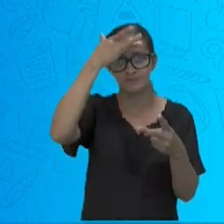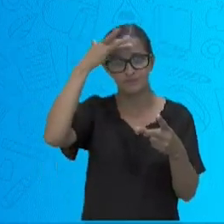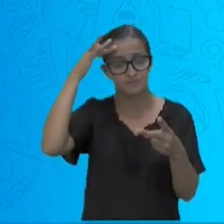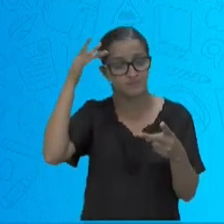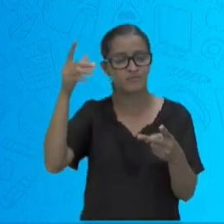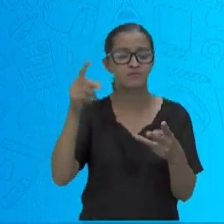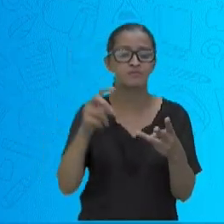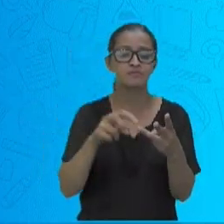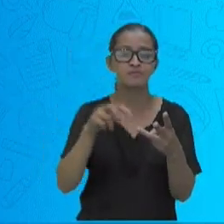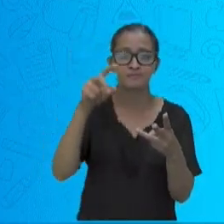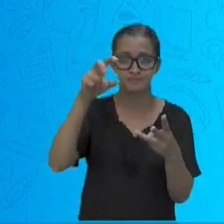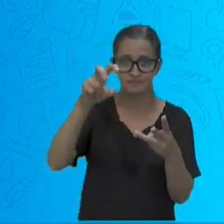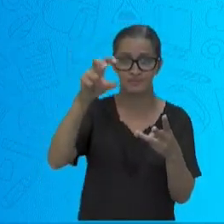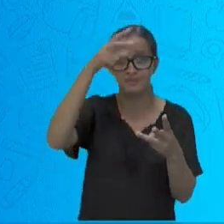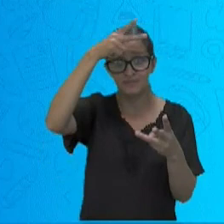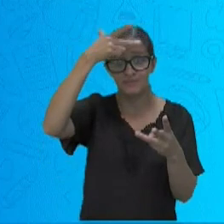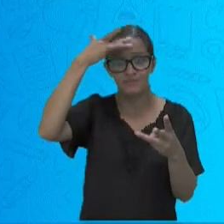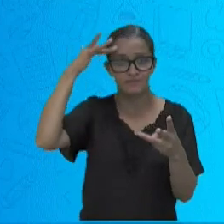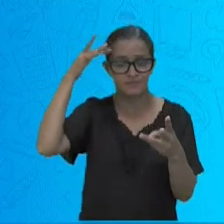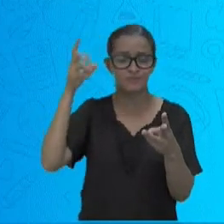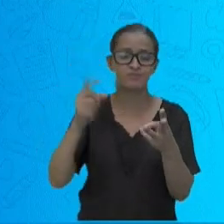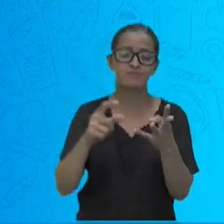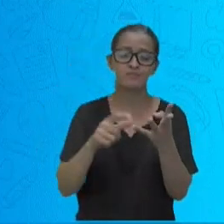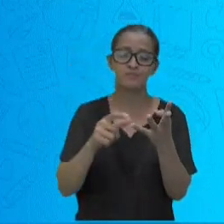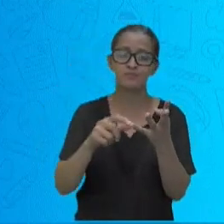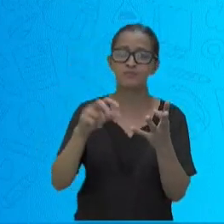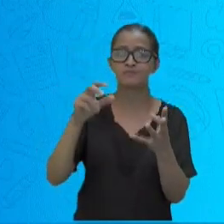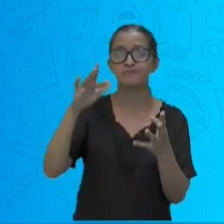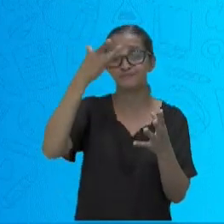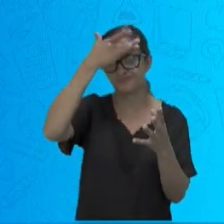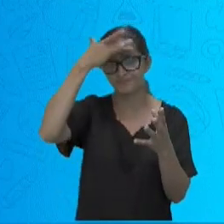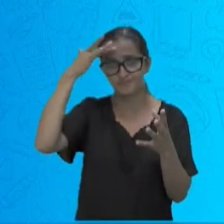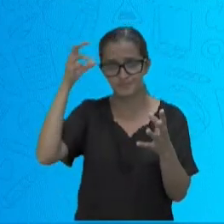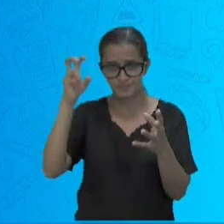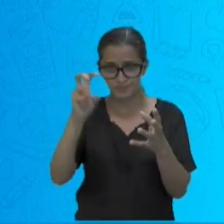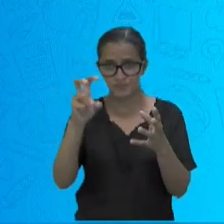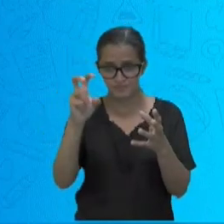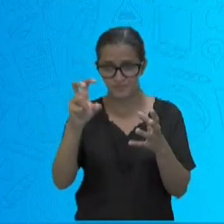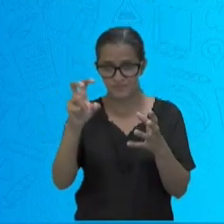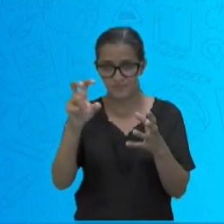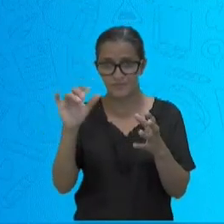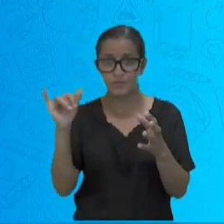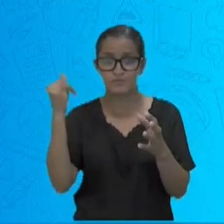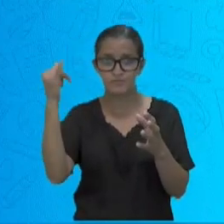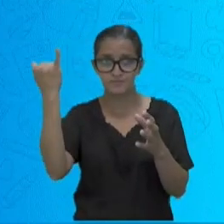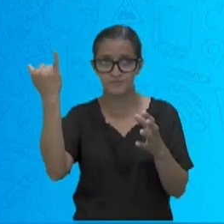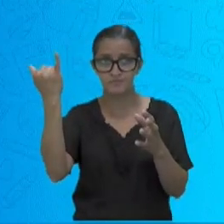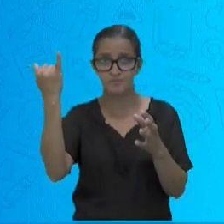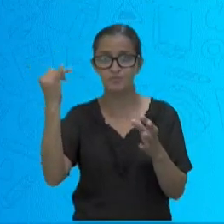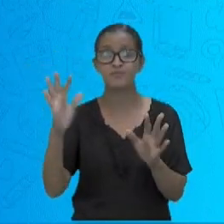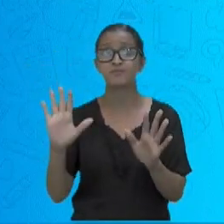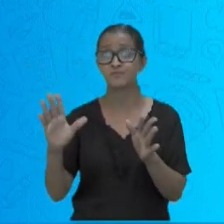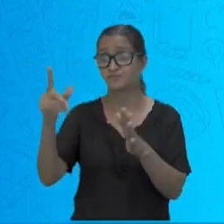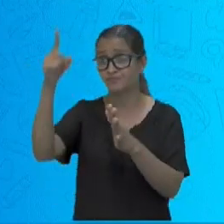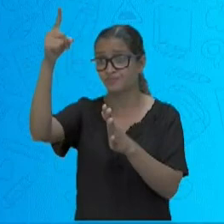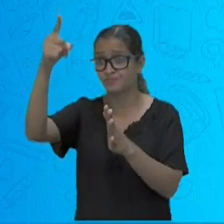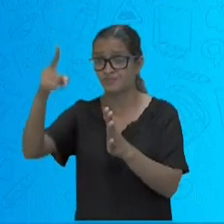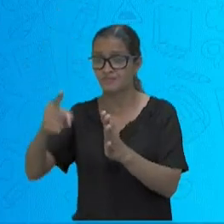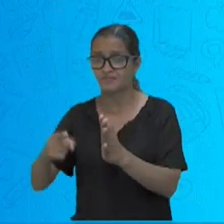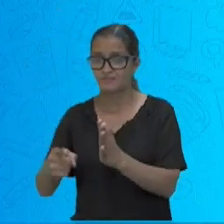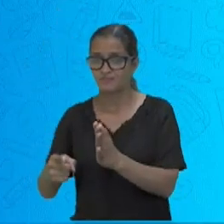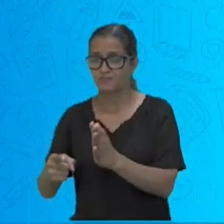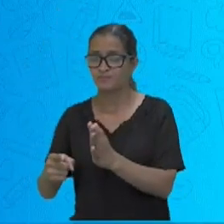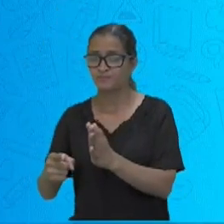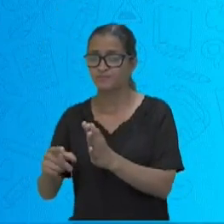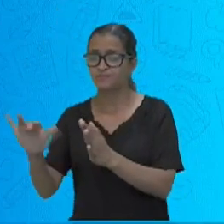se encontram essas 2 linhas, 5, 10, 15, 20. A minha turma